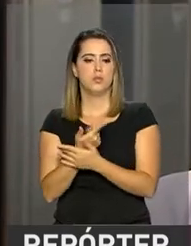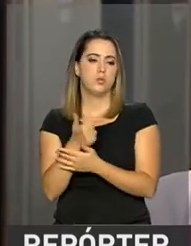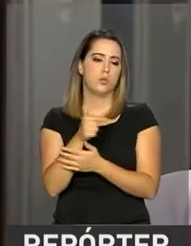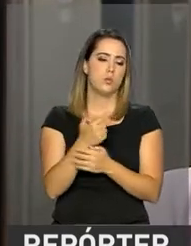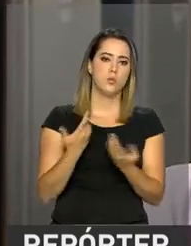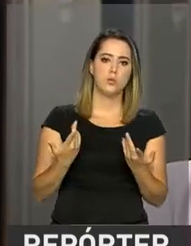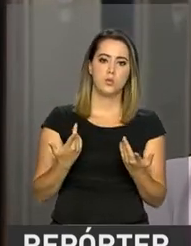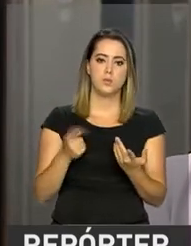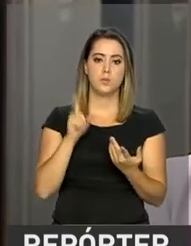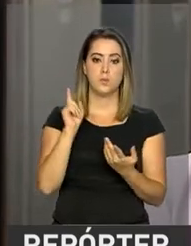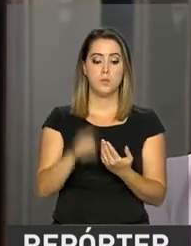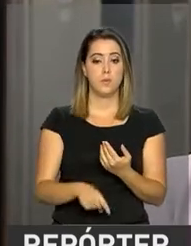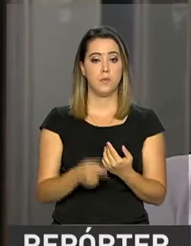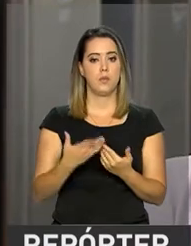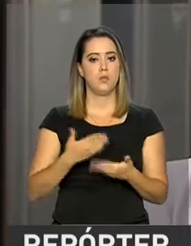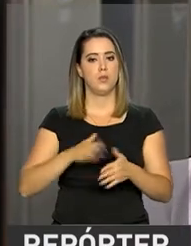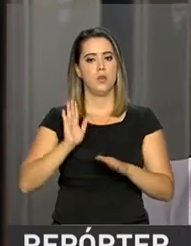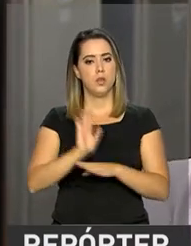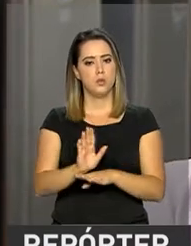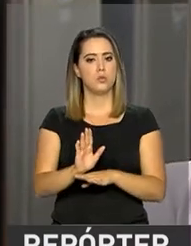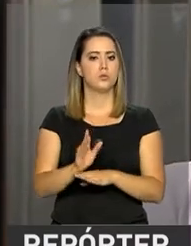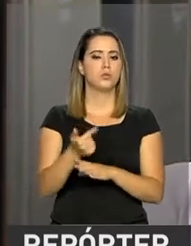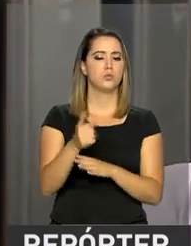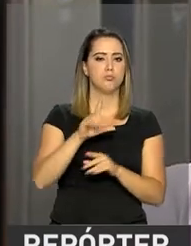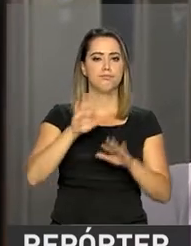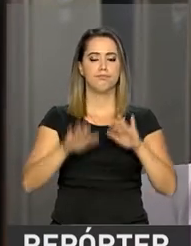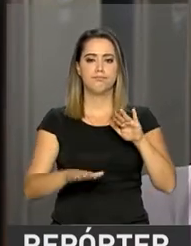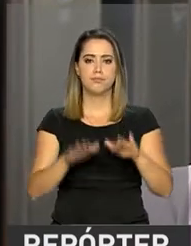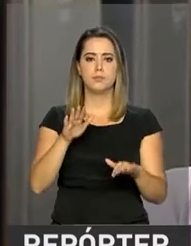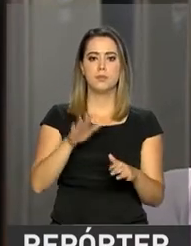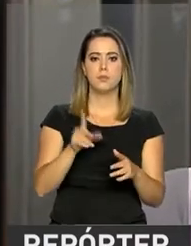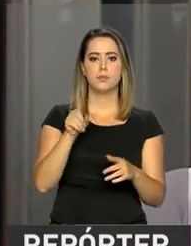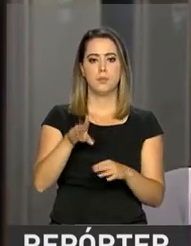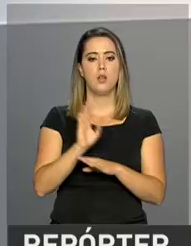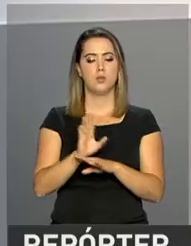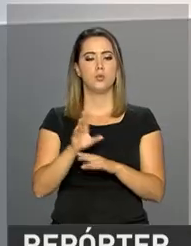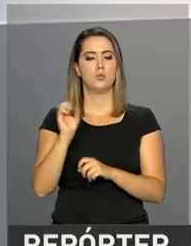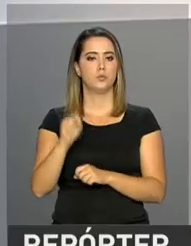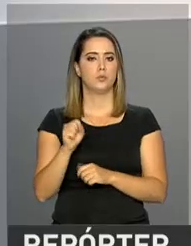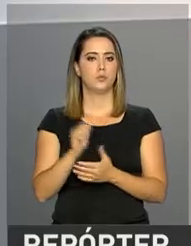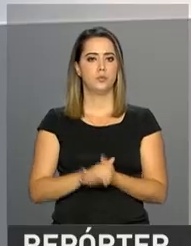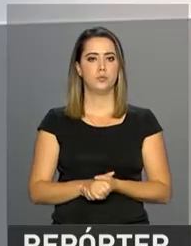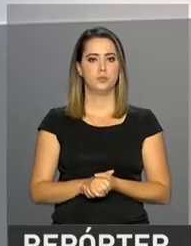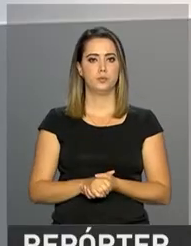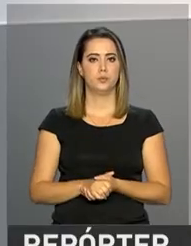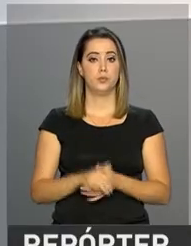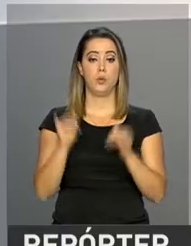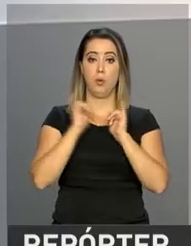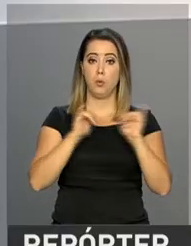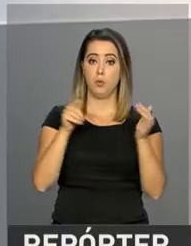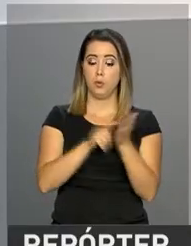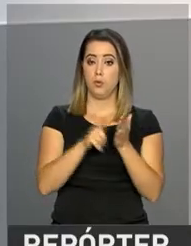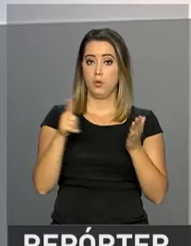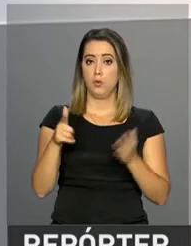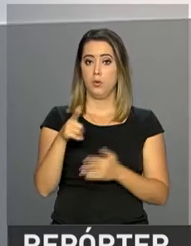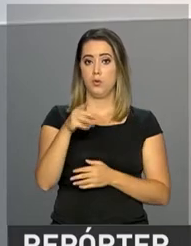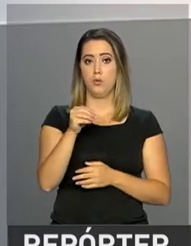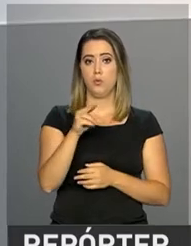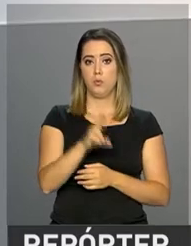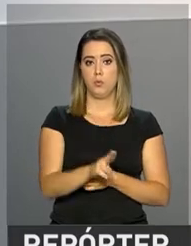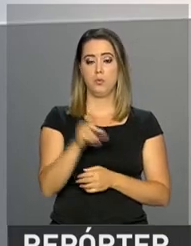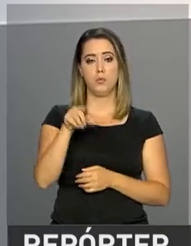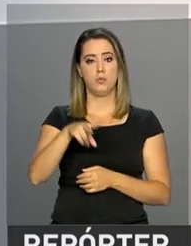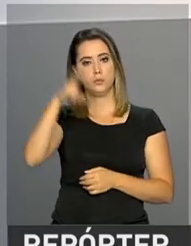funciona, o que ajuda mais, o que ajuda menos. E acho que isso acaba afetando, sim. Publicadas no Diário Oficial da União